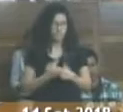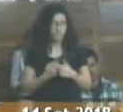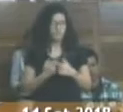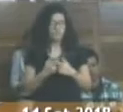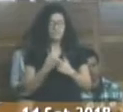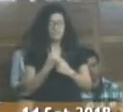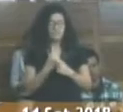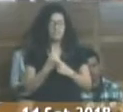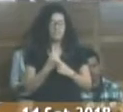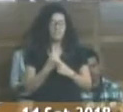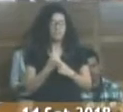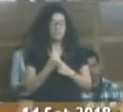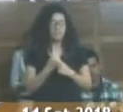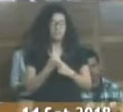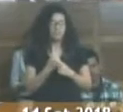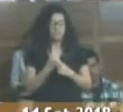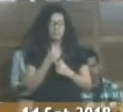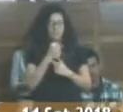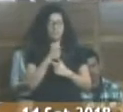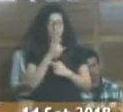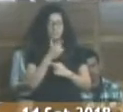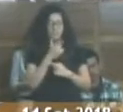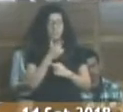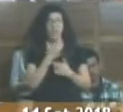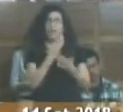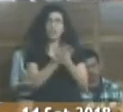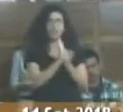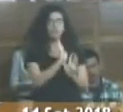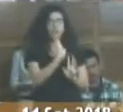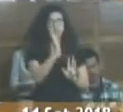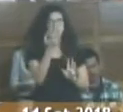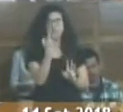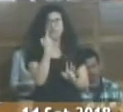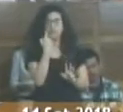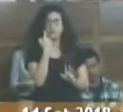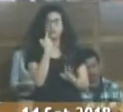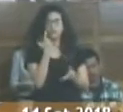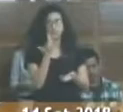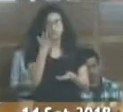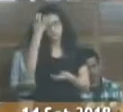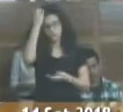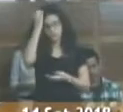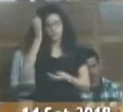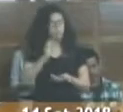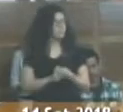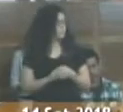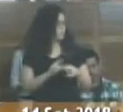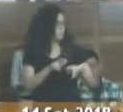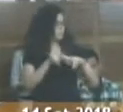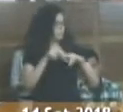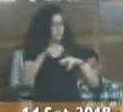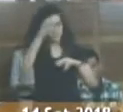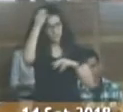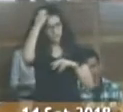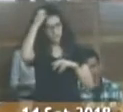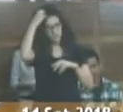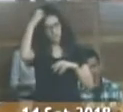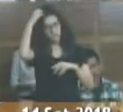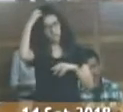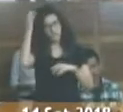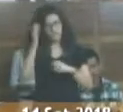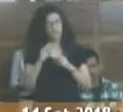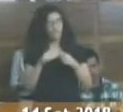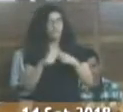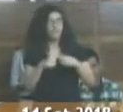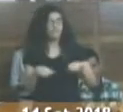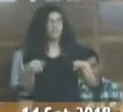filho, acabou berçários, né, dos peixes de Angra dos Reis. Por isso, Angra dos Reis está